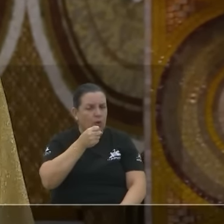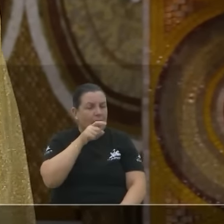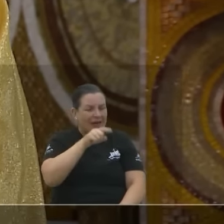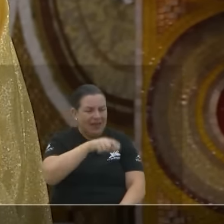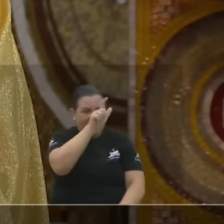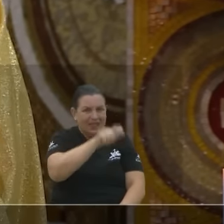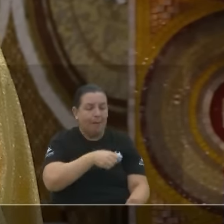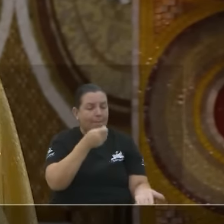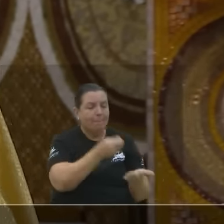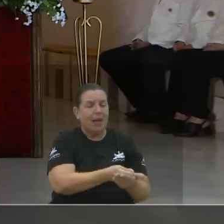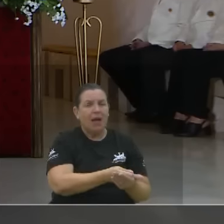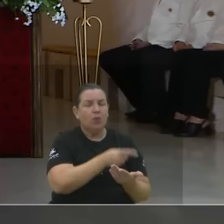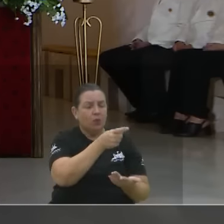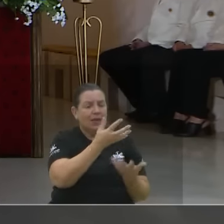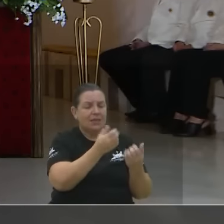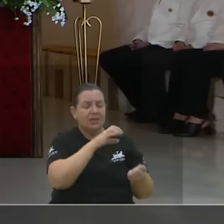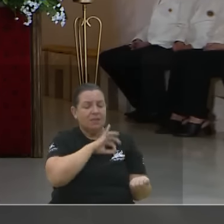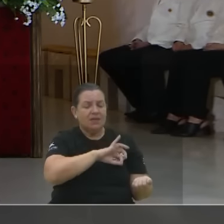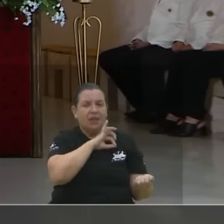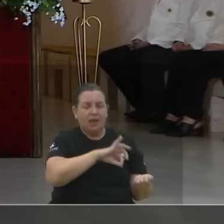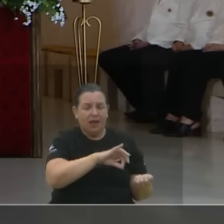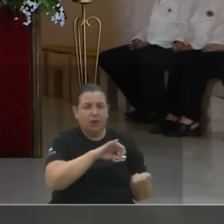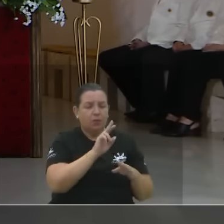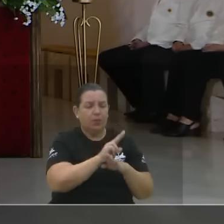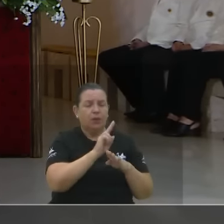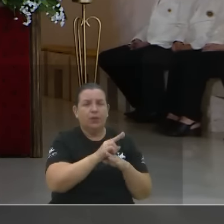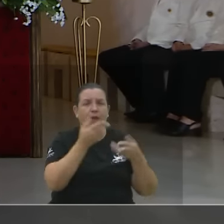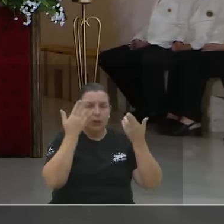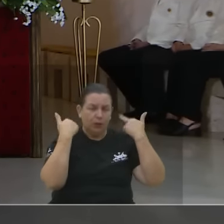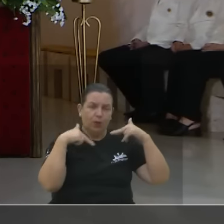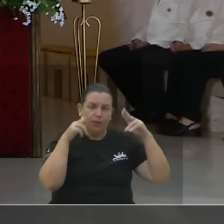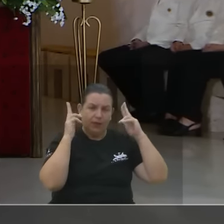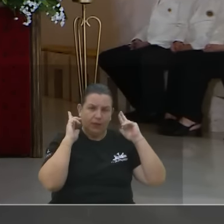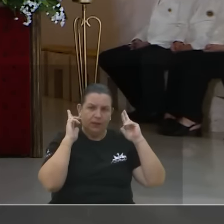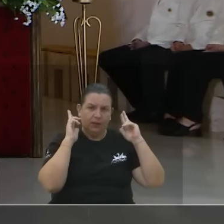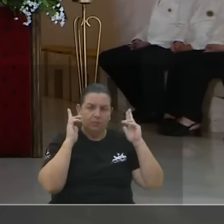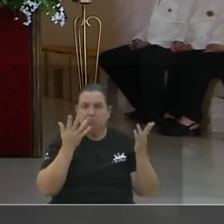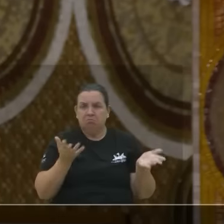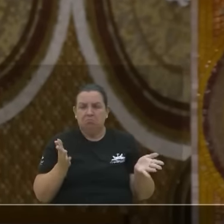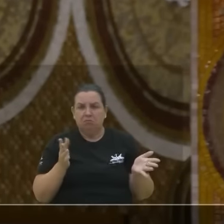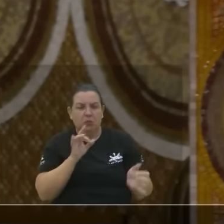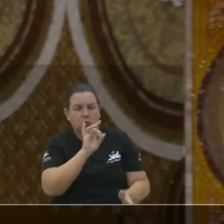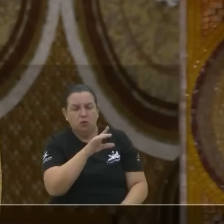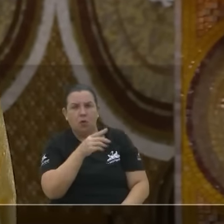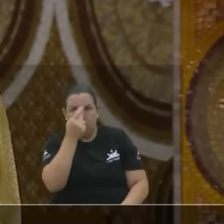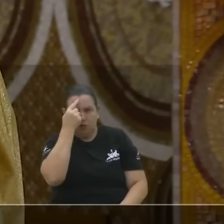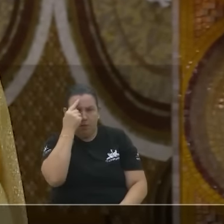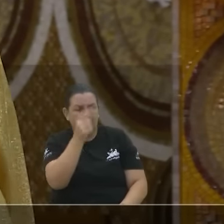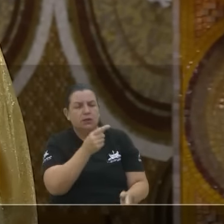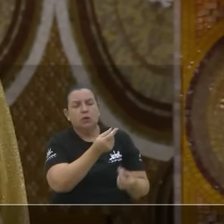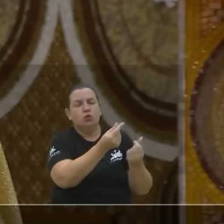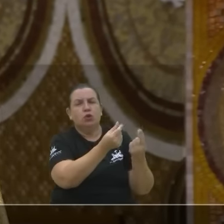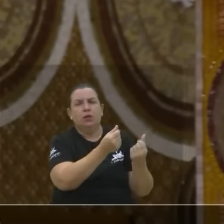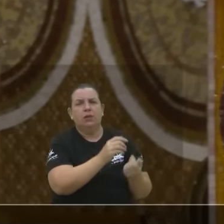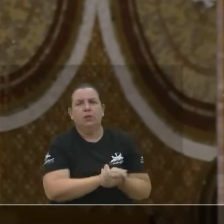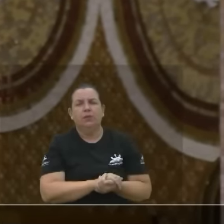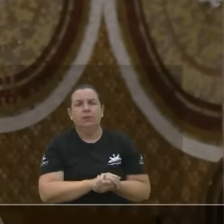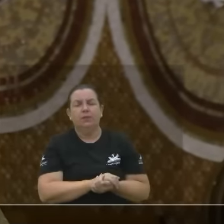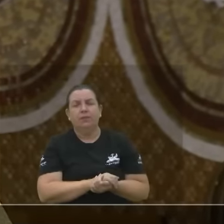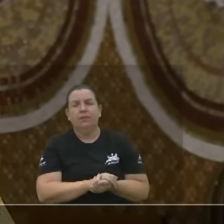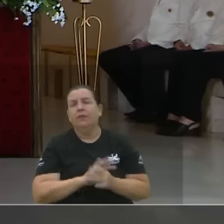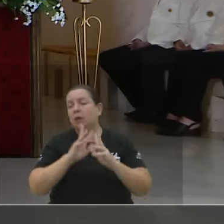Gente, a gente percebe o que é um mercenário: uma pessoa que ganha para fazer tal coisa. Você vai dizer,